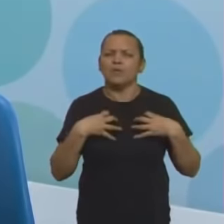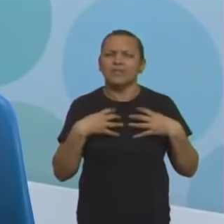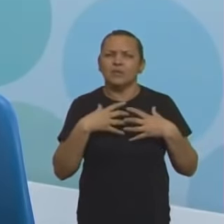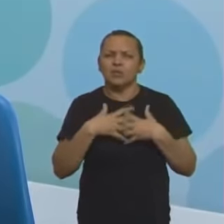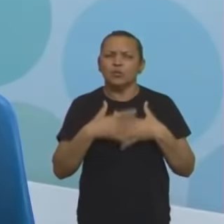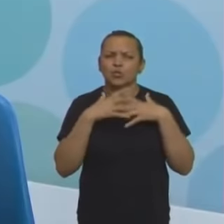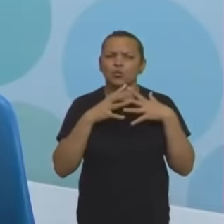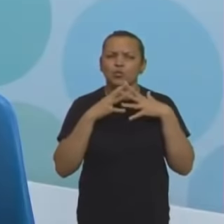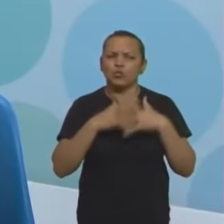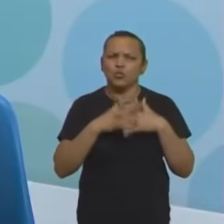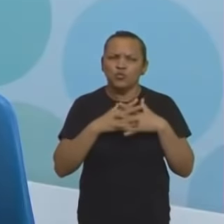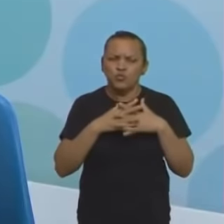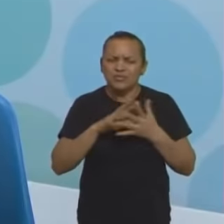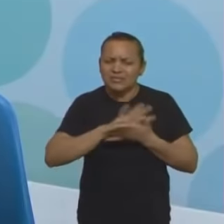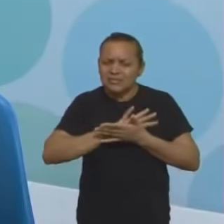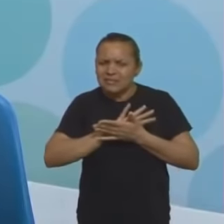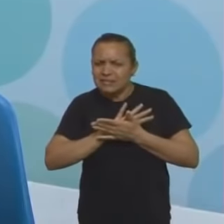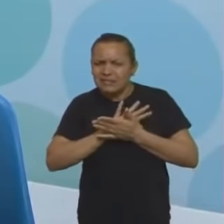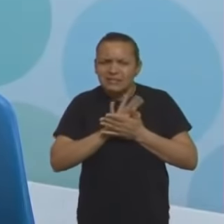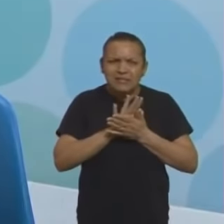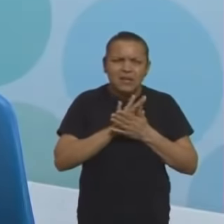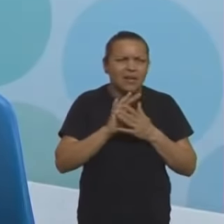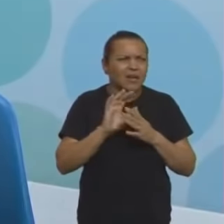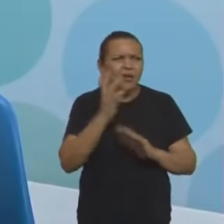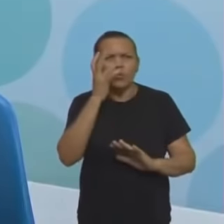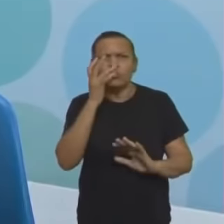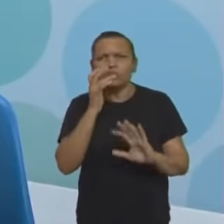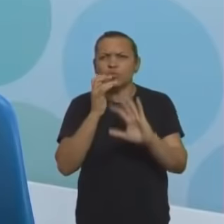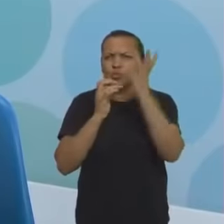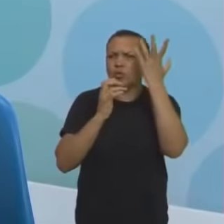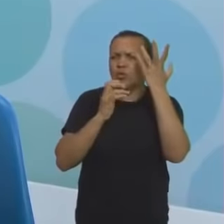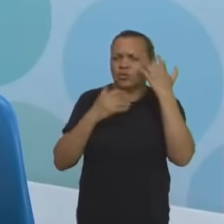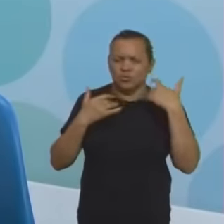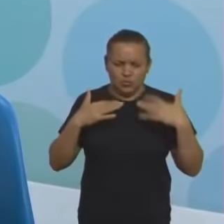confusa e oprimida por tudo o que estava acontecendo no